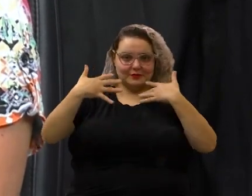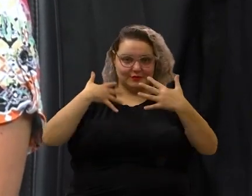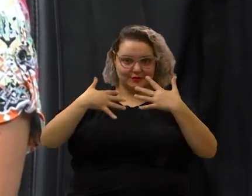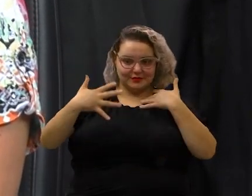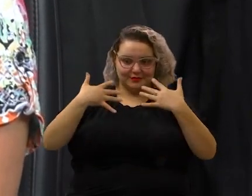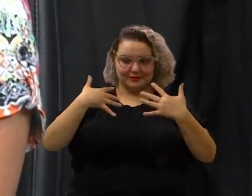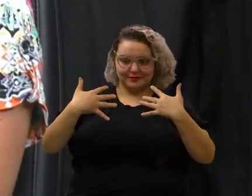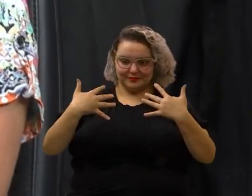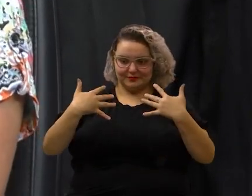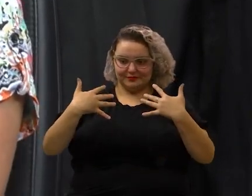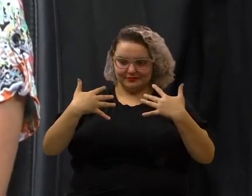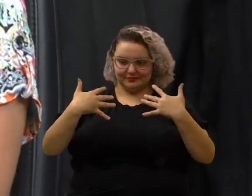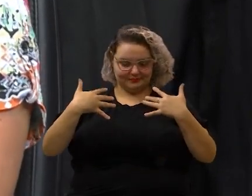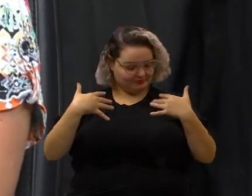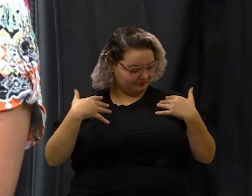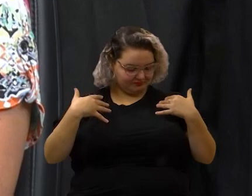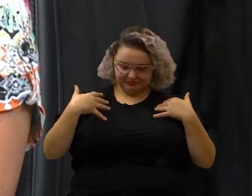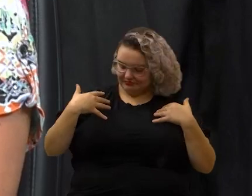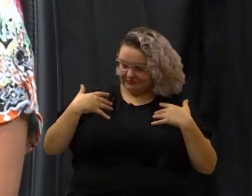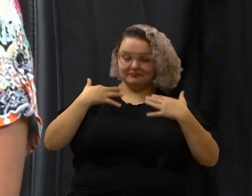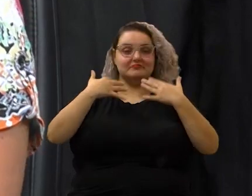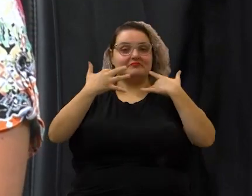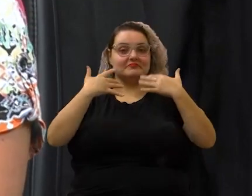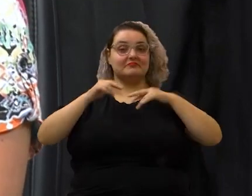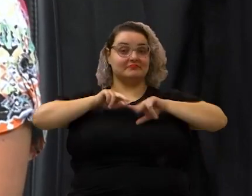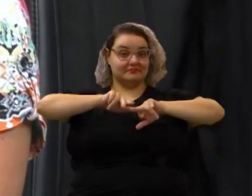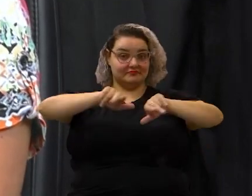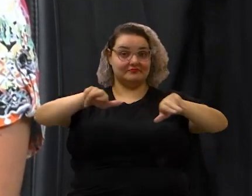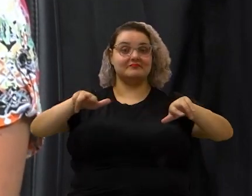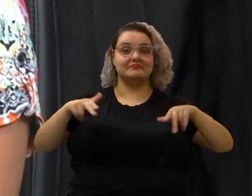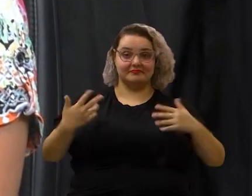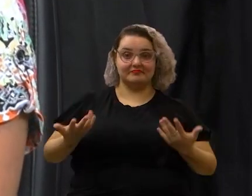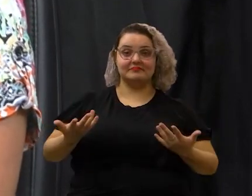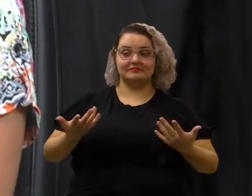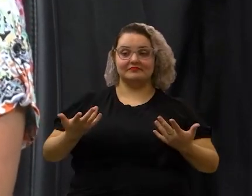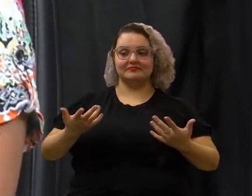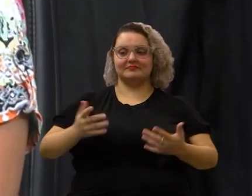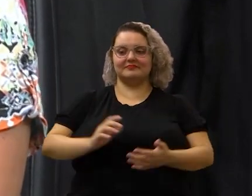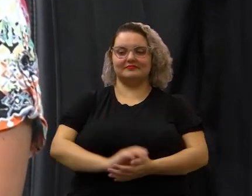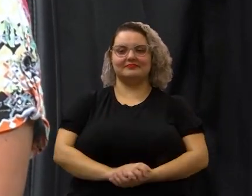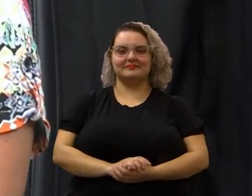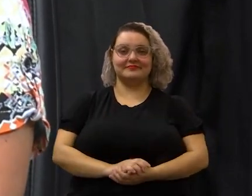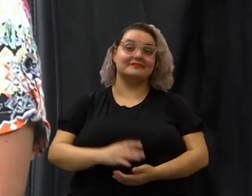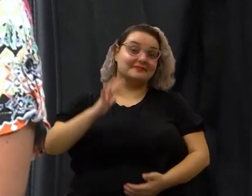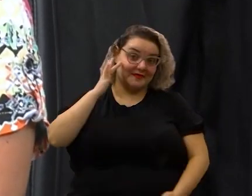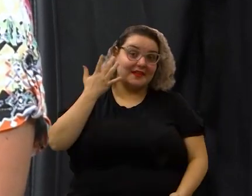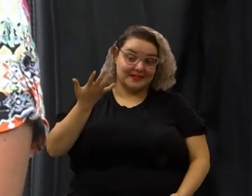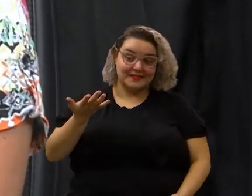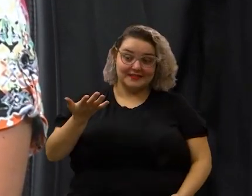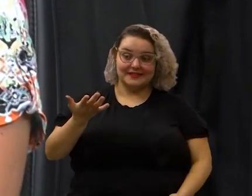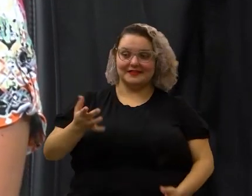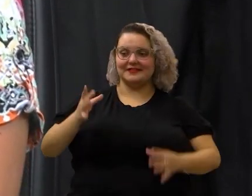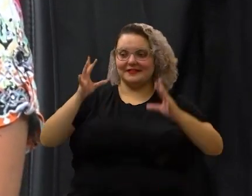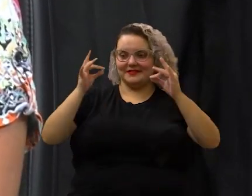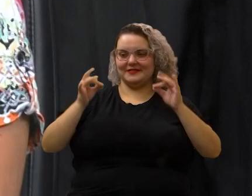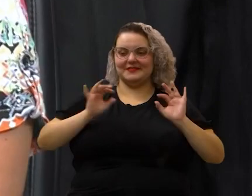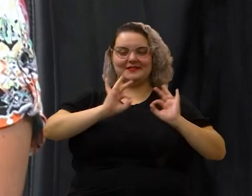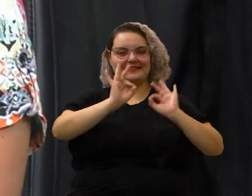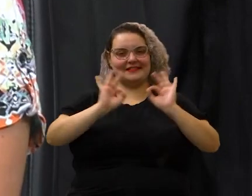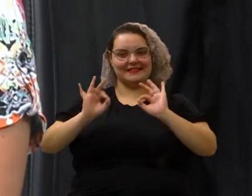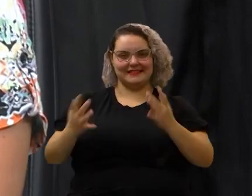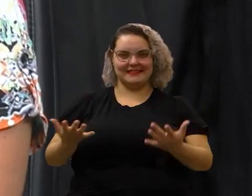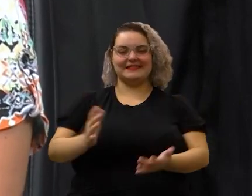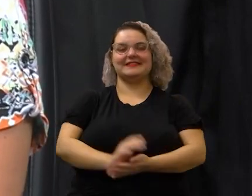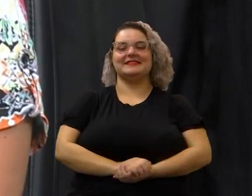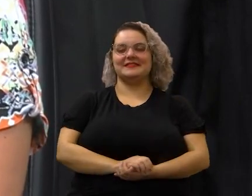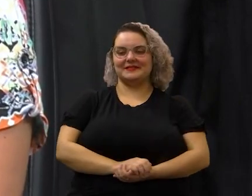colorida, bastante com cores diversificadas, e acho que é isso, né? A Mina já descreveu aqui o